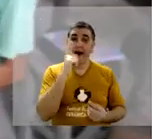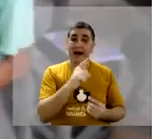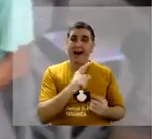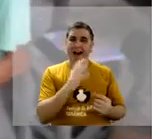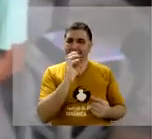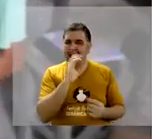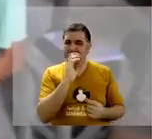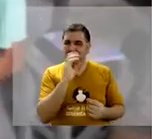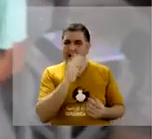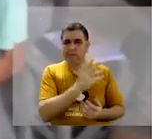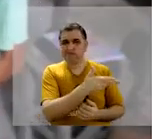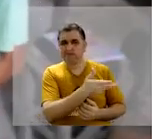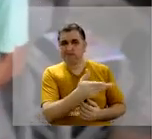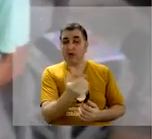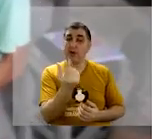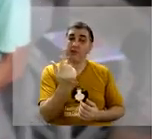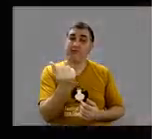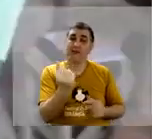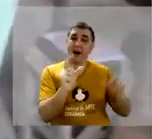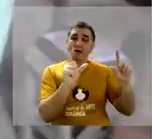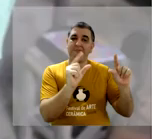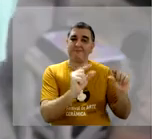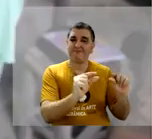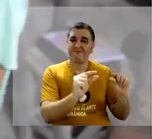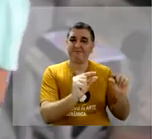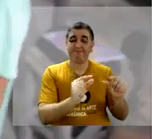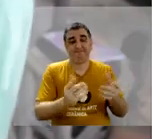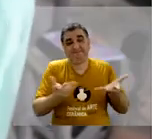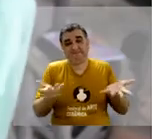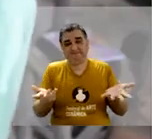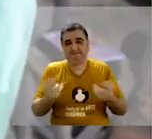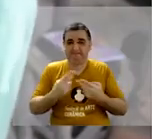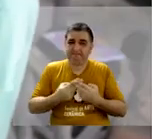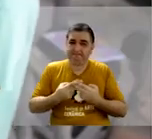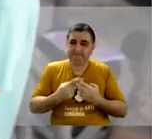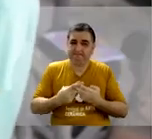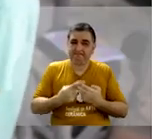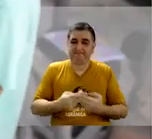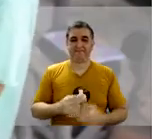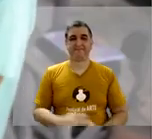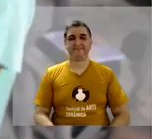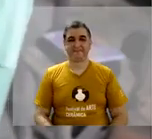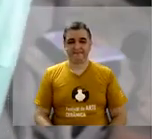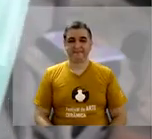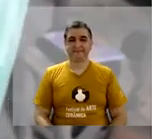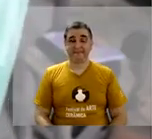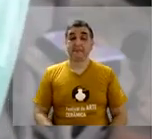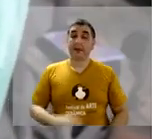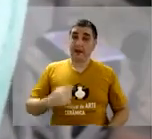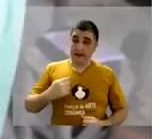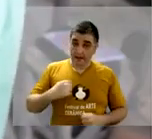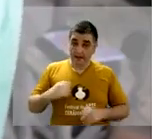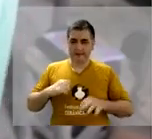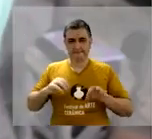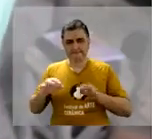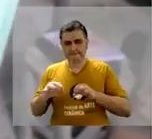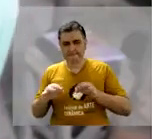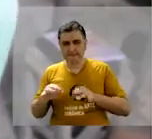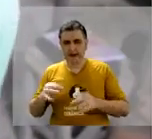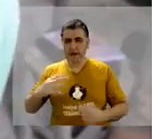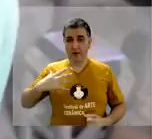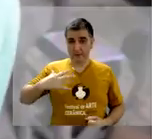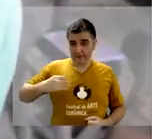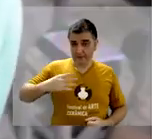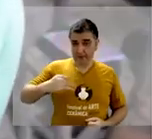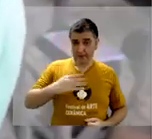prefiro fazer outras coisas que o torno não faz. Para fazer, o meu menino, que é o mais pesado, é passar o